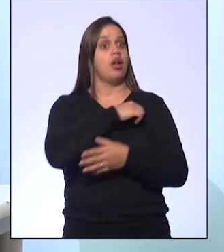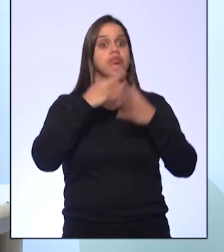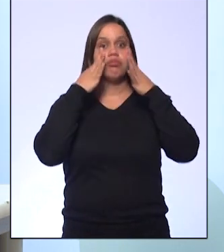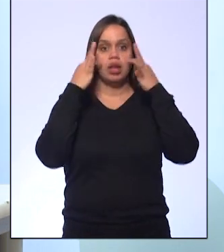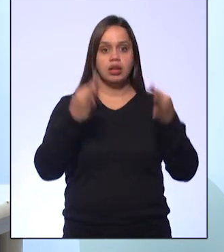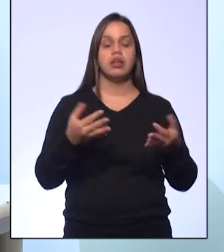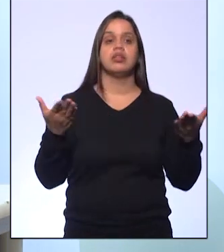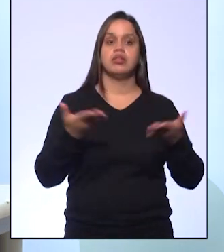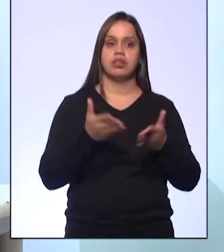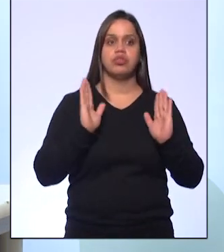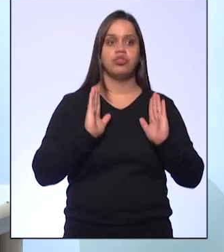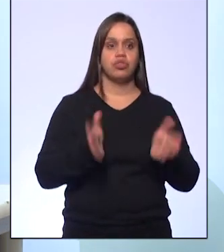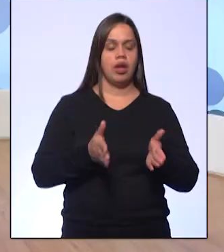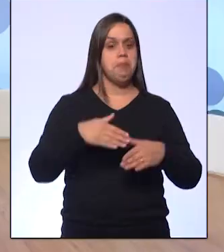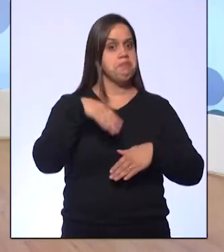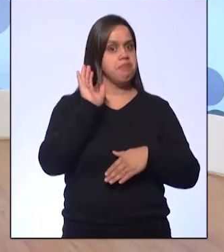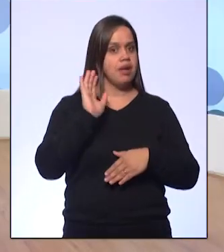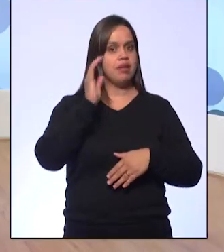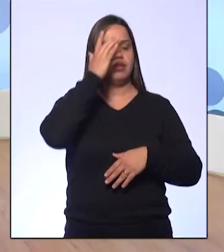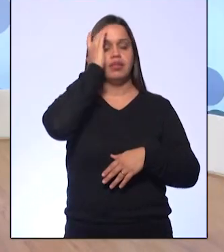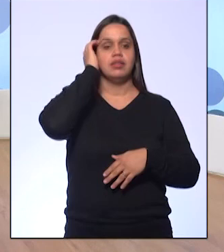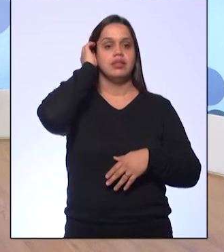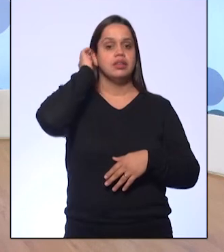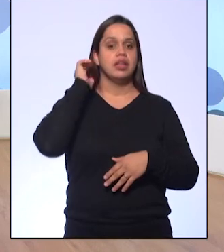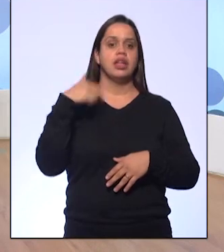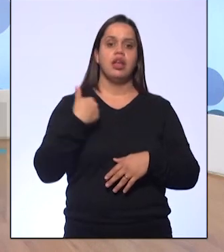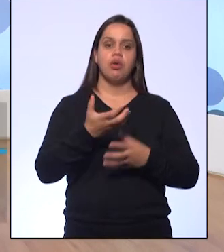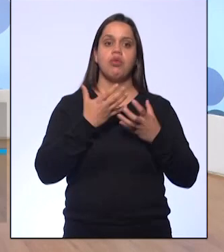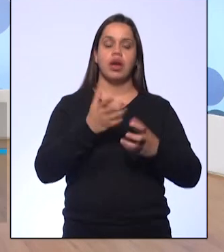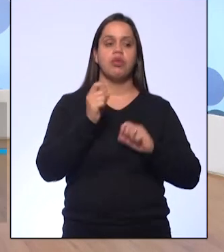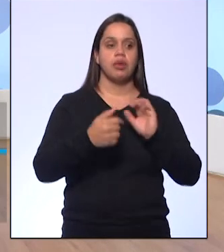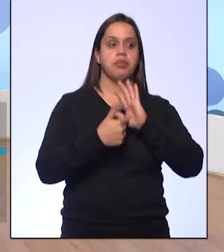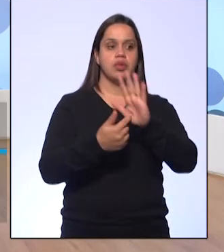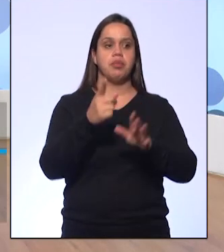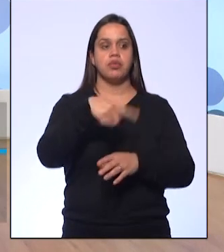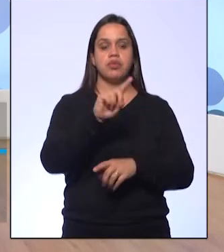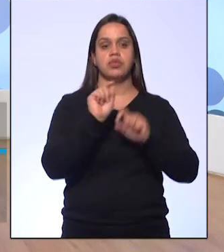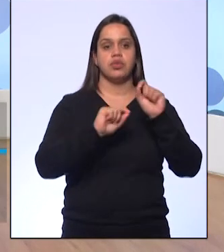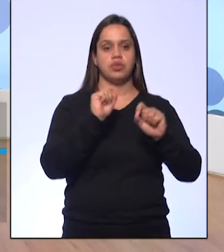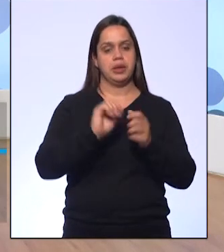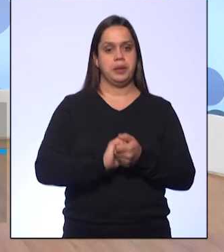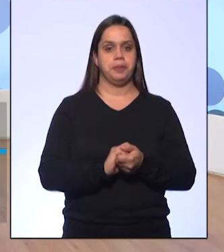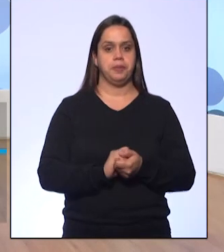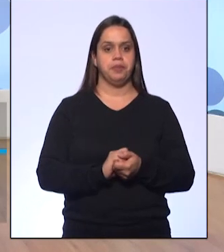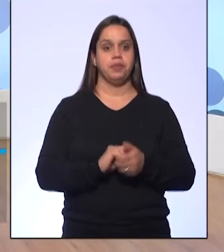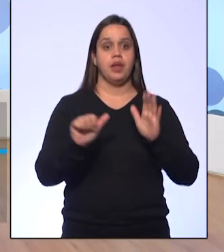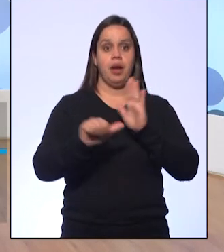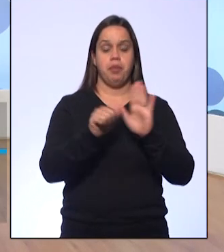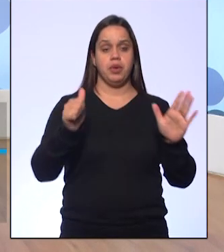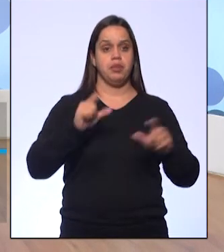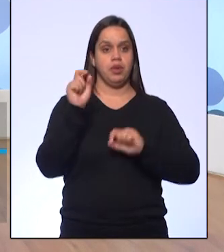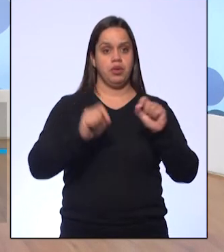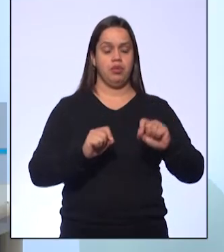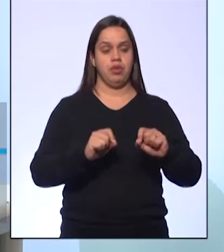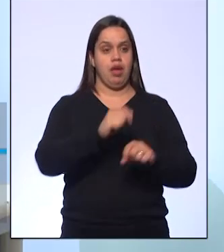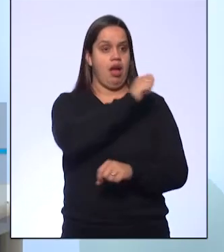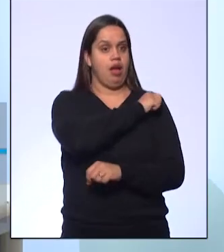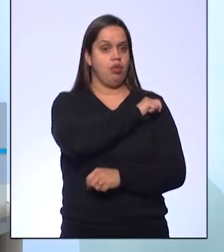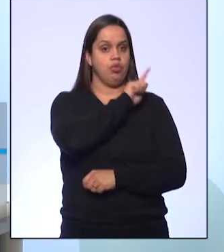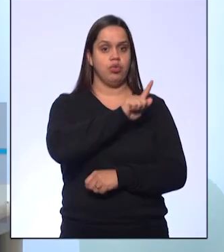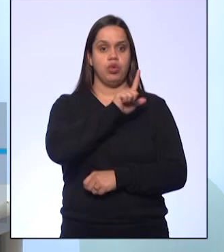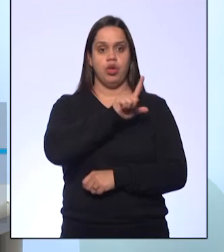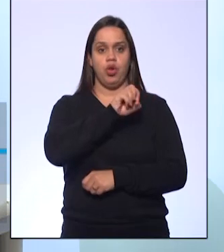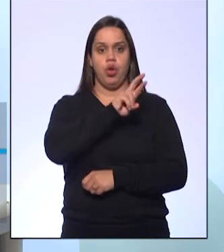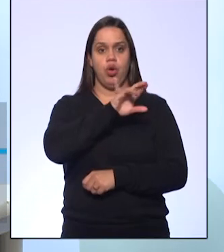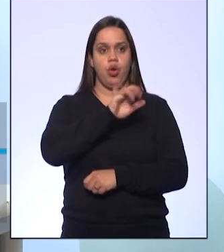atentos e atentas cada vez mais. E eu gostaria de destacar aqui. Para a primeira questão, a estudante Glória e a